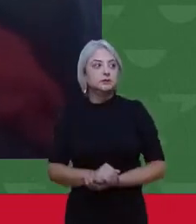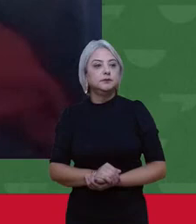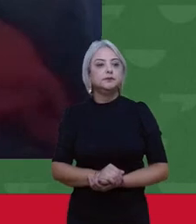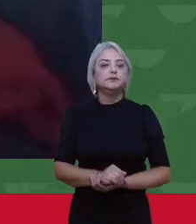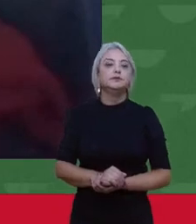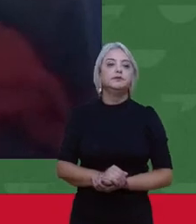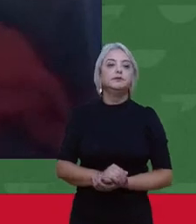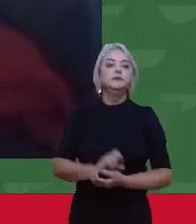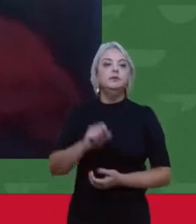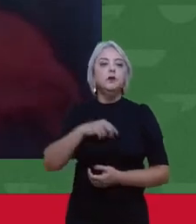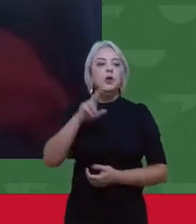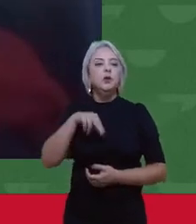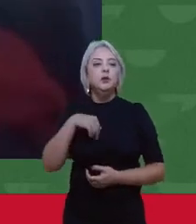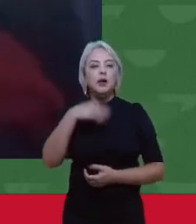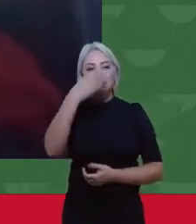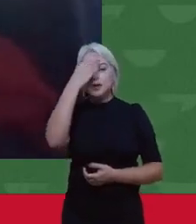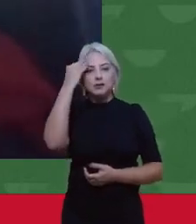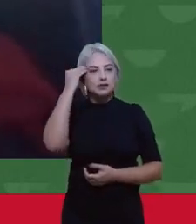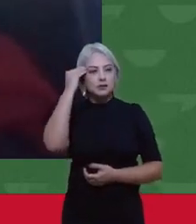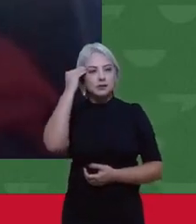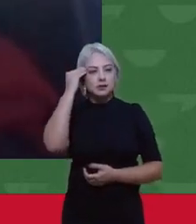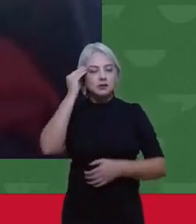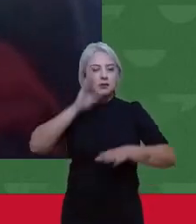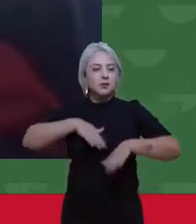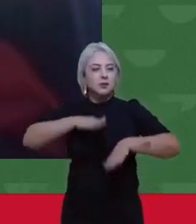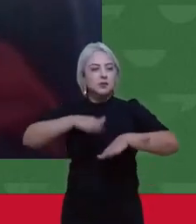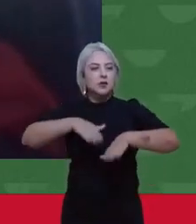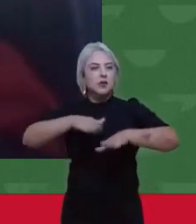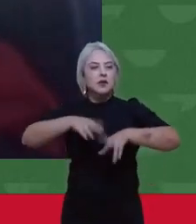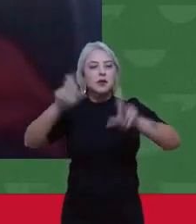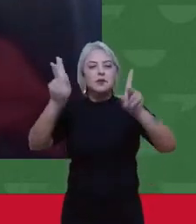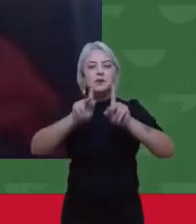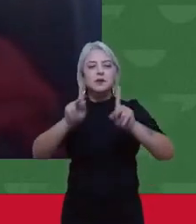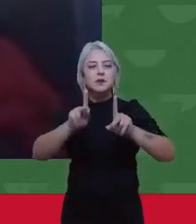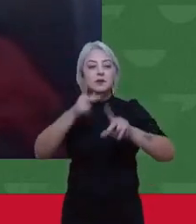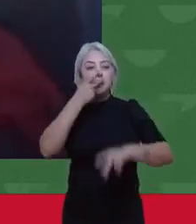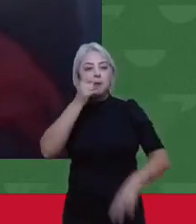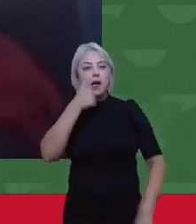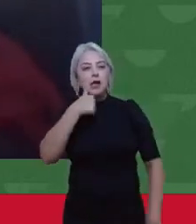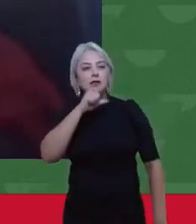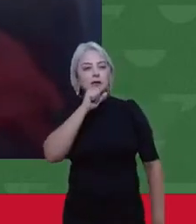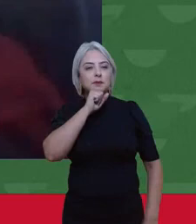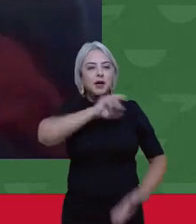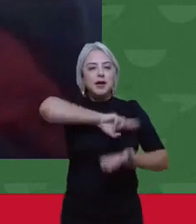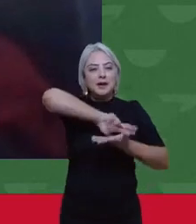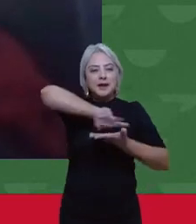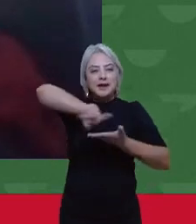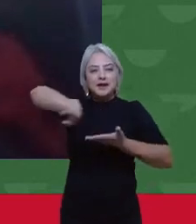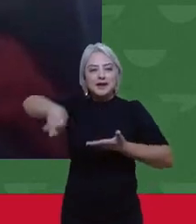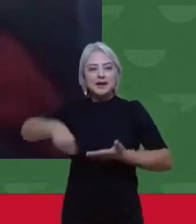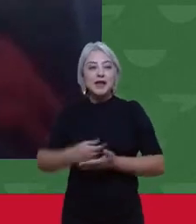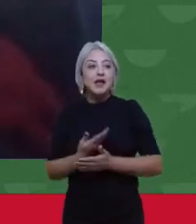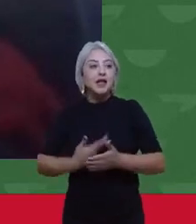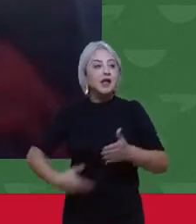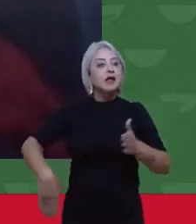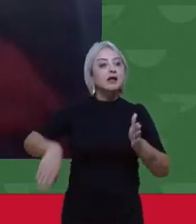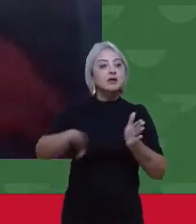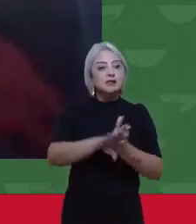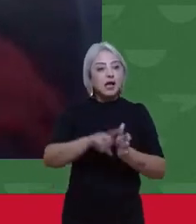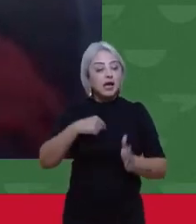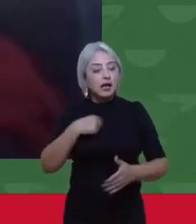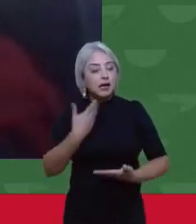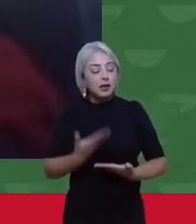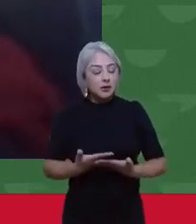e eu nunca mais vou esquecer dos movimentos de pais e mães pela diversidade, que chegavam na